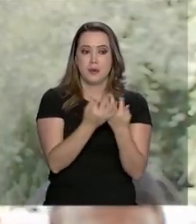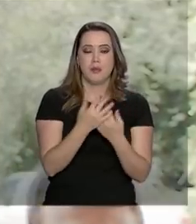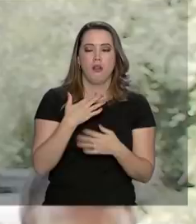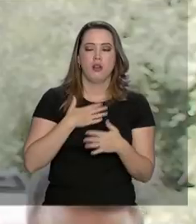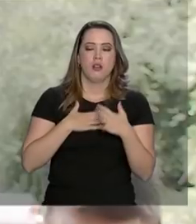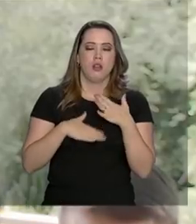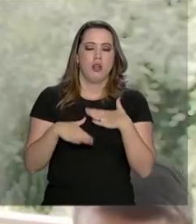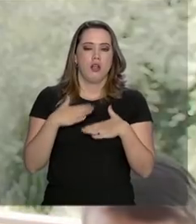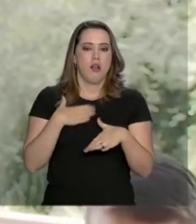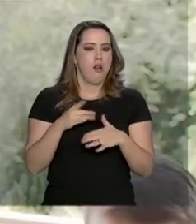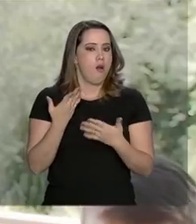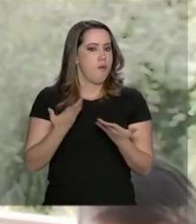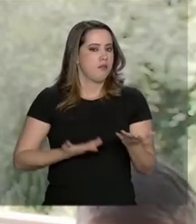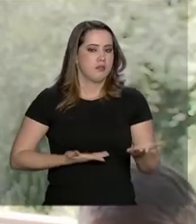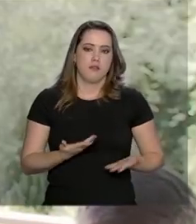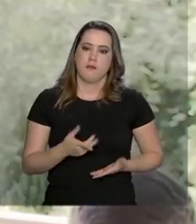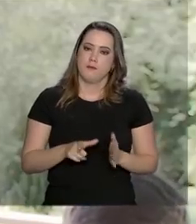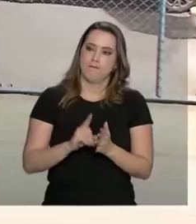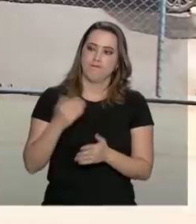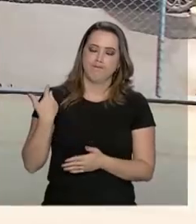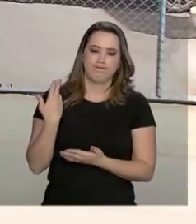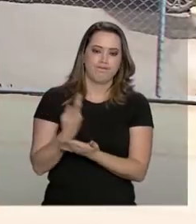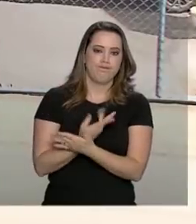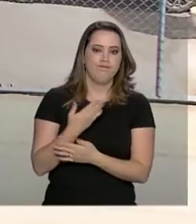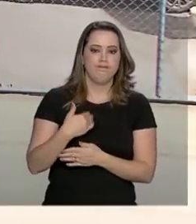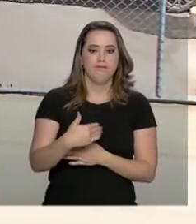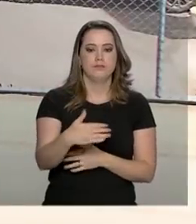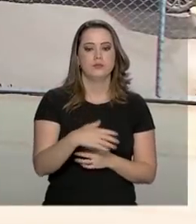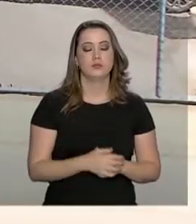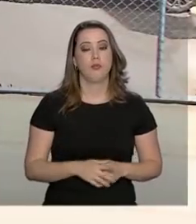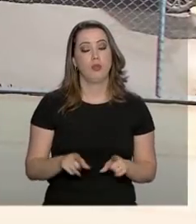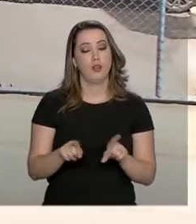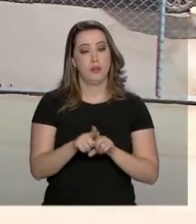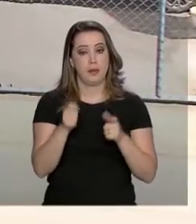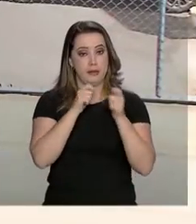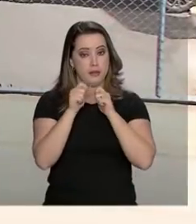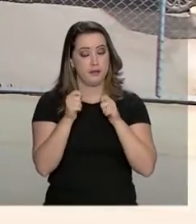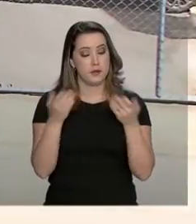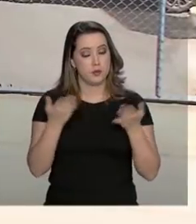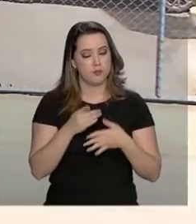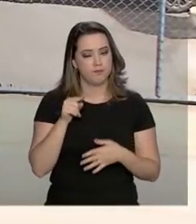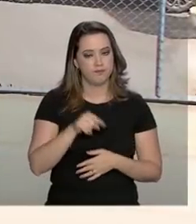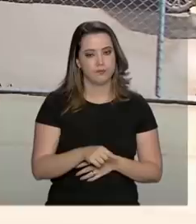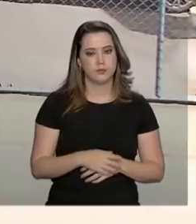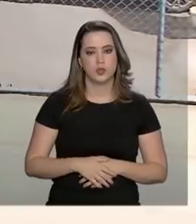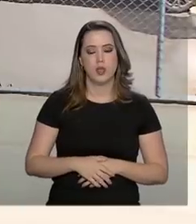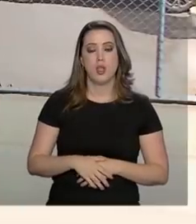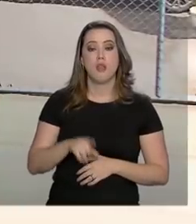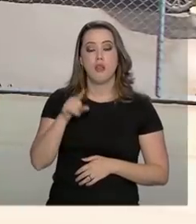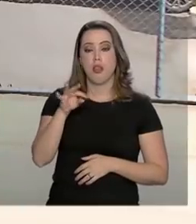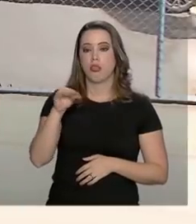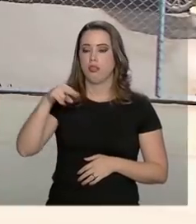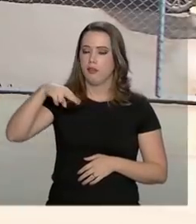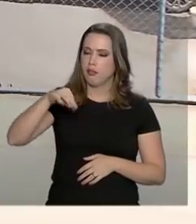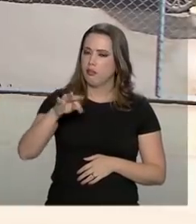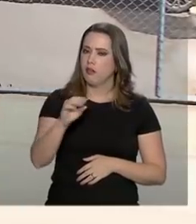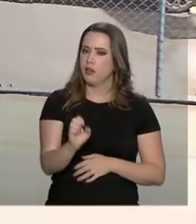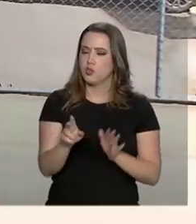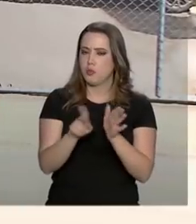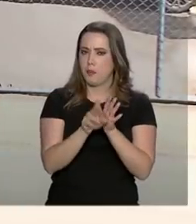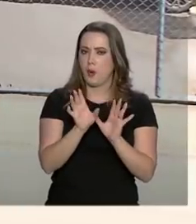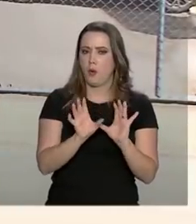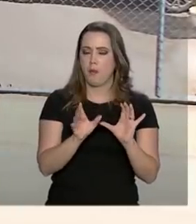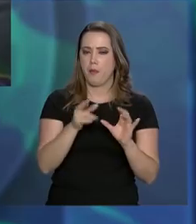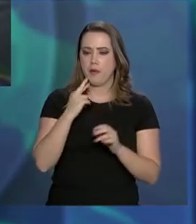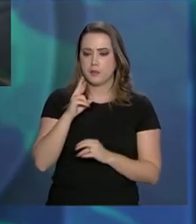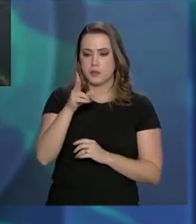a tranquilidade de um serviço que já vinha sendo feito. Quem também deu entrevista hoje aqui foi o tenente Pedro Aihara, porta-voz do Corpo